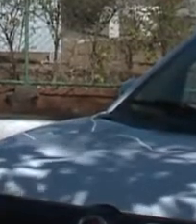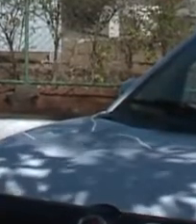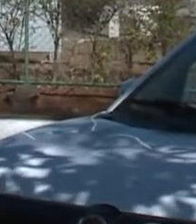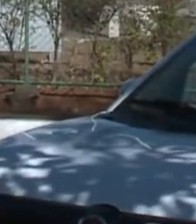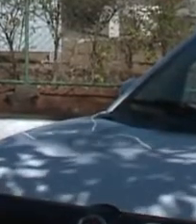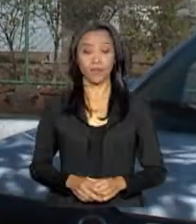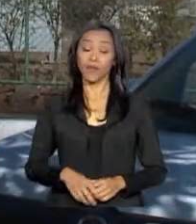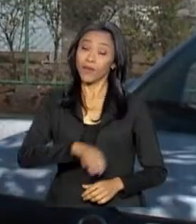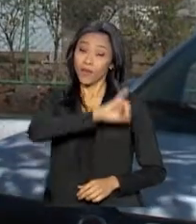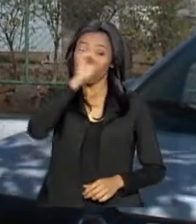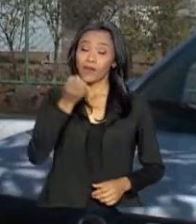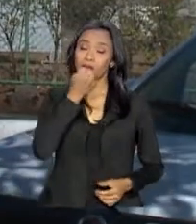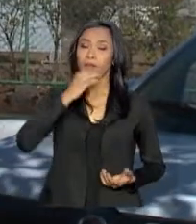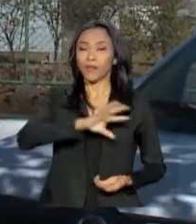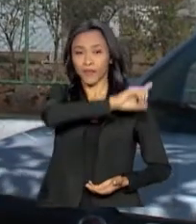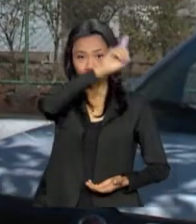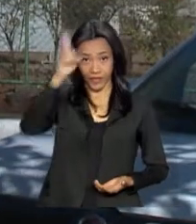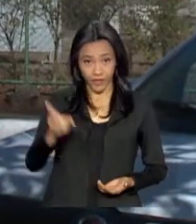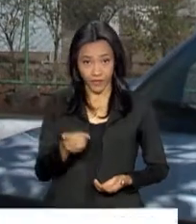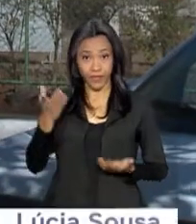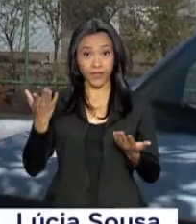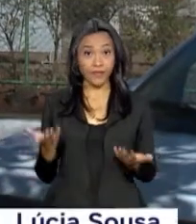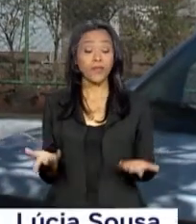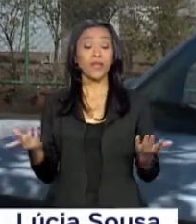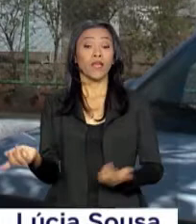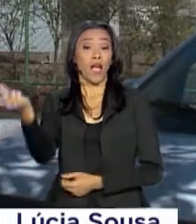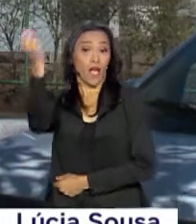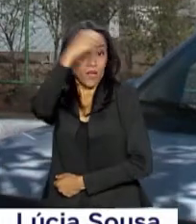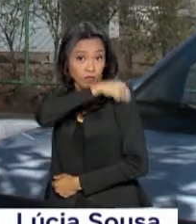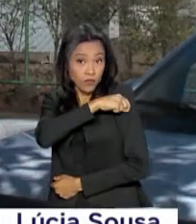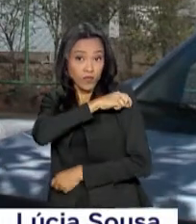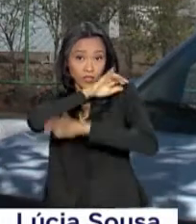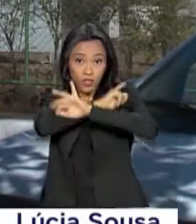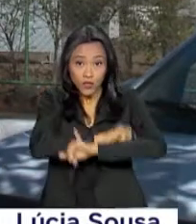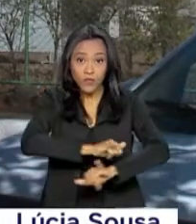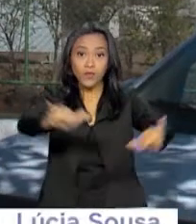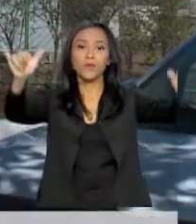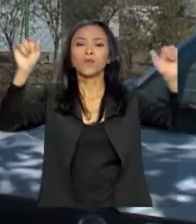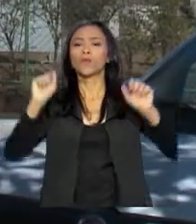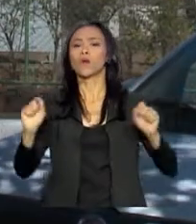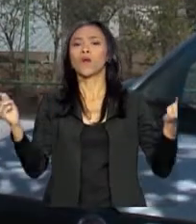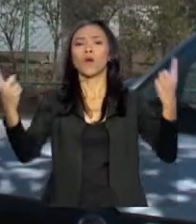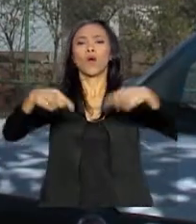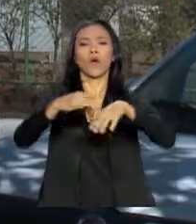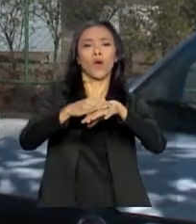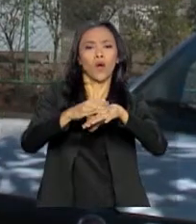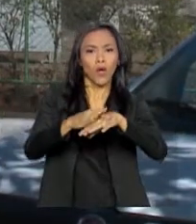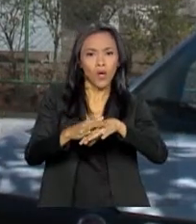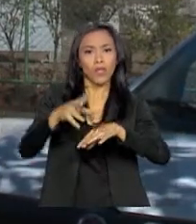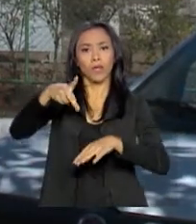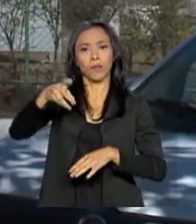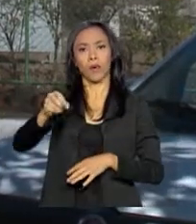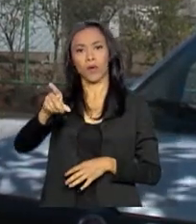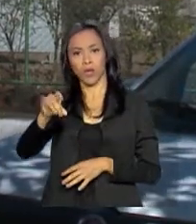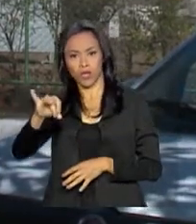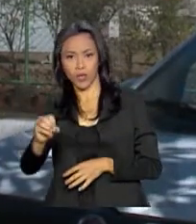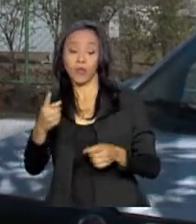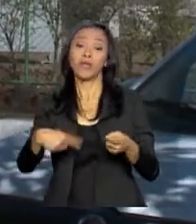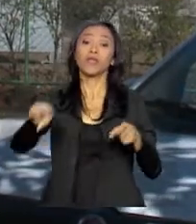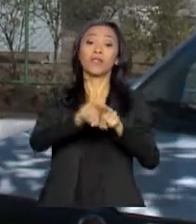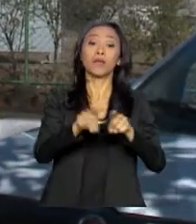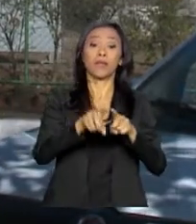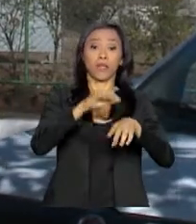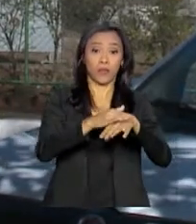olá bom dia a campanha nacional de vacinação contra a poliomielite e sarampo vai até o dia 31 de agosto